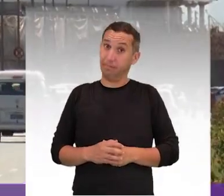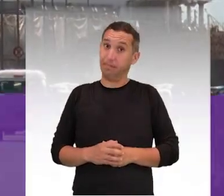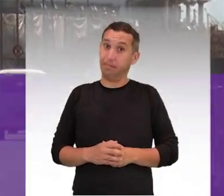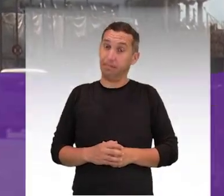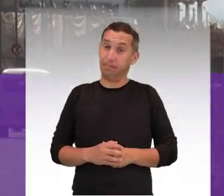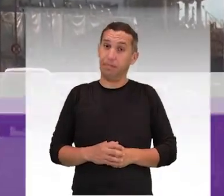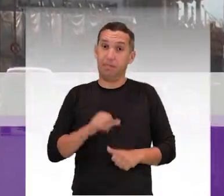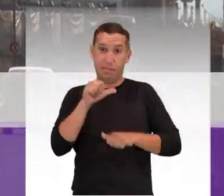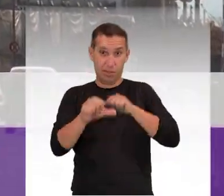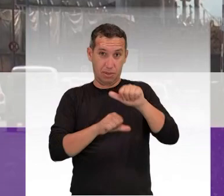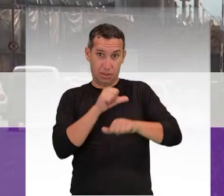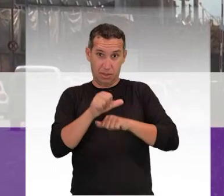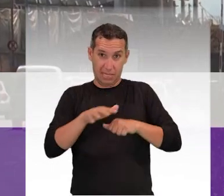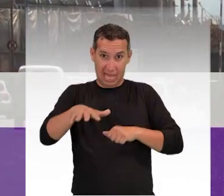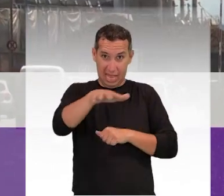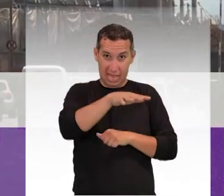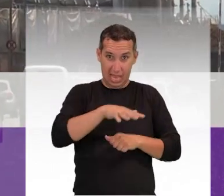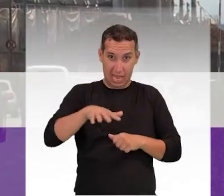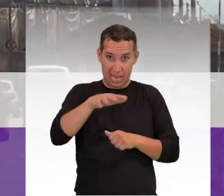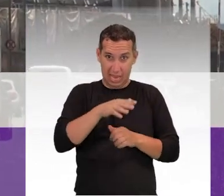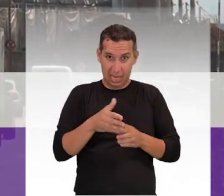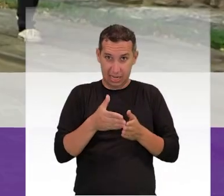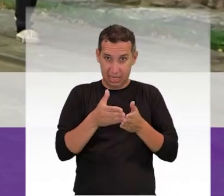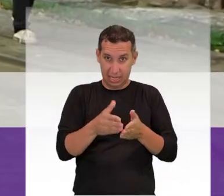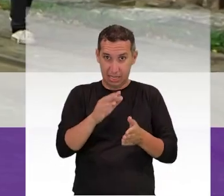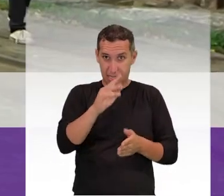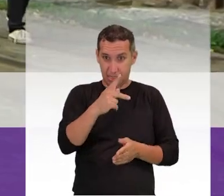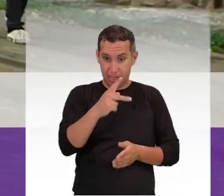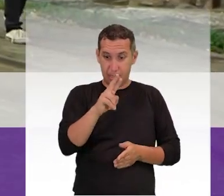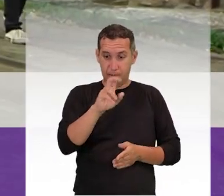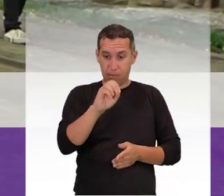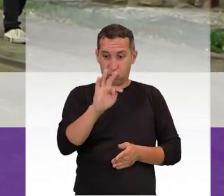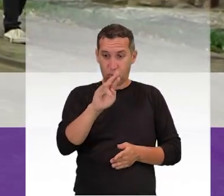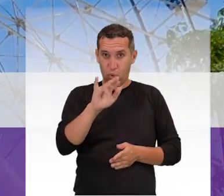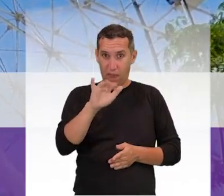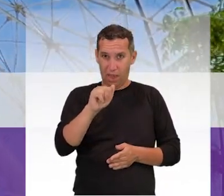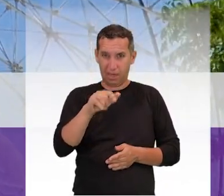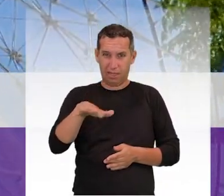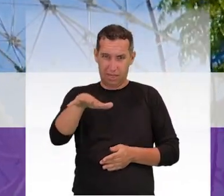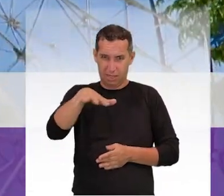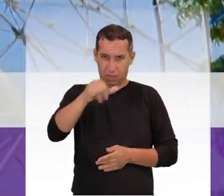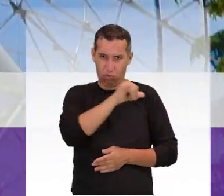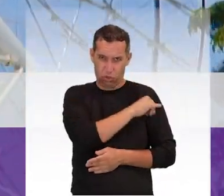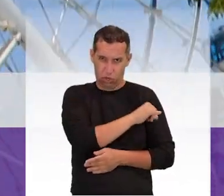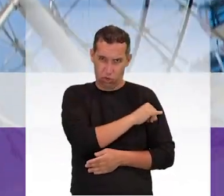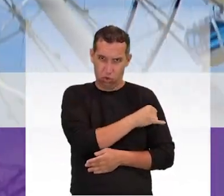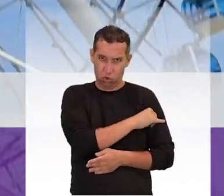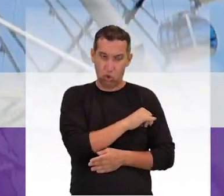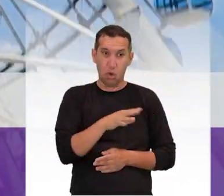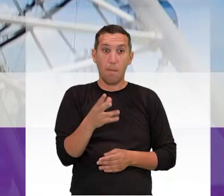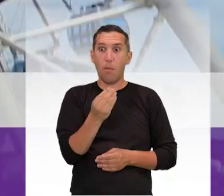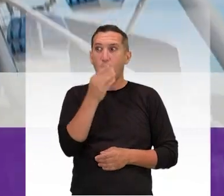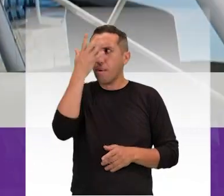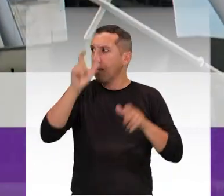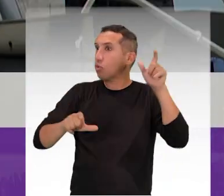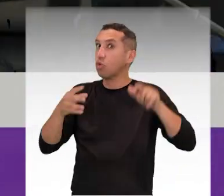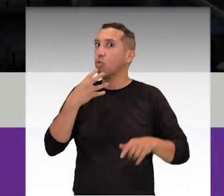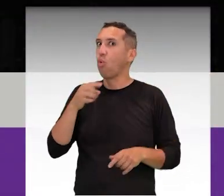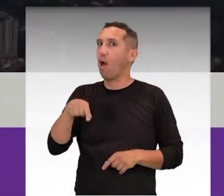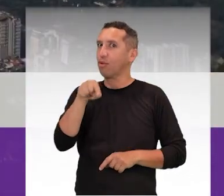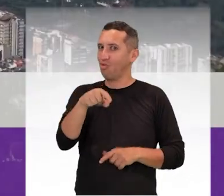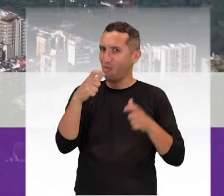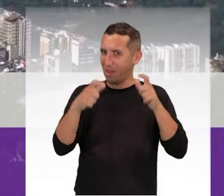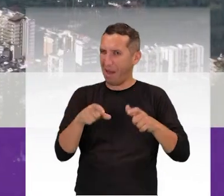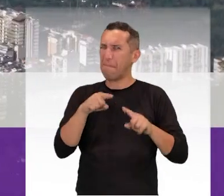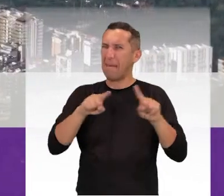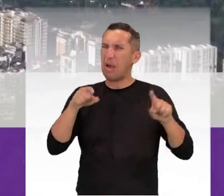A revitalização da zona portuária do Rio tem promovido encontros com paisagens até então desconhecidas para muitos.